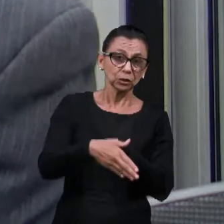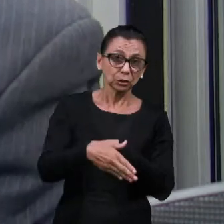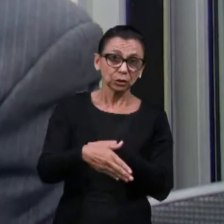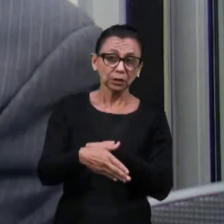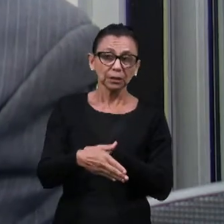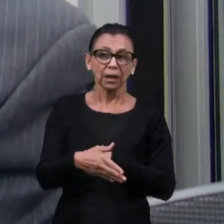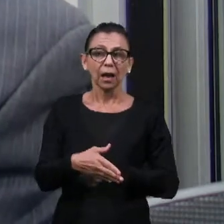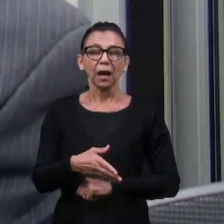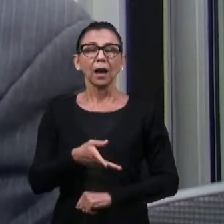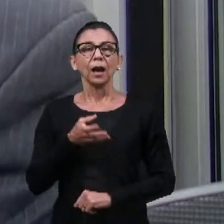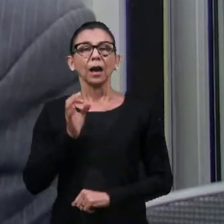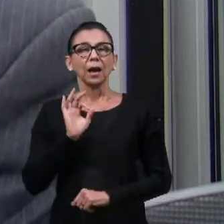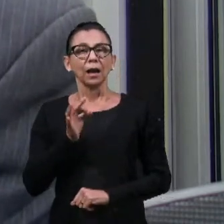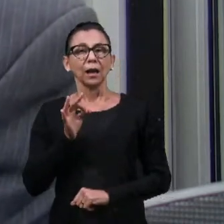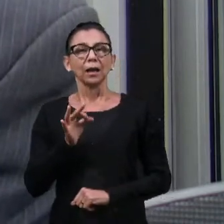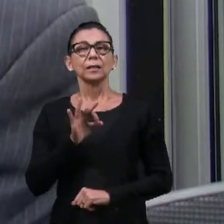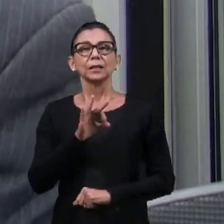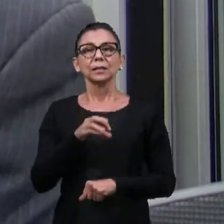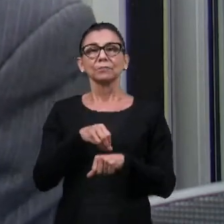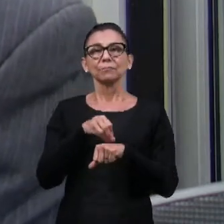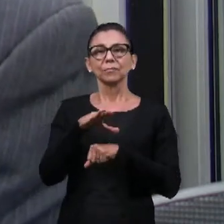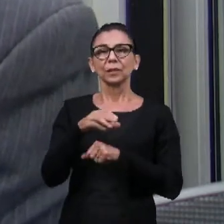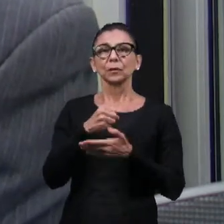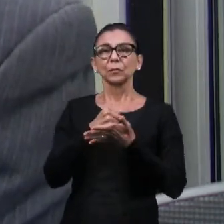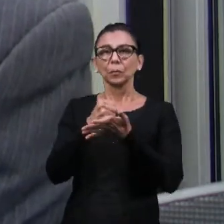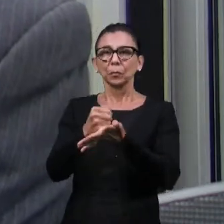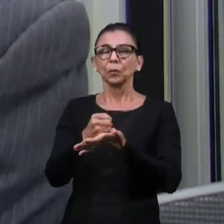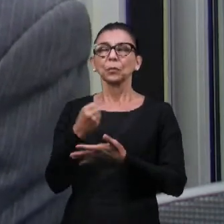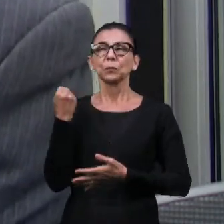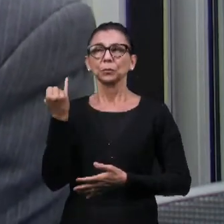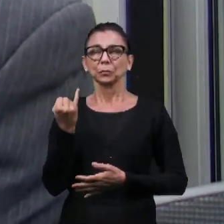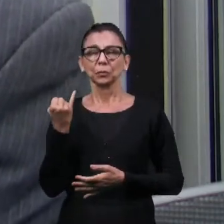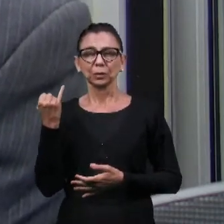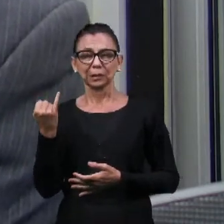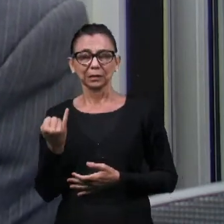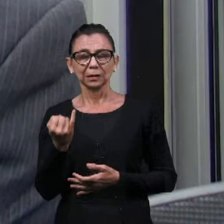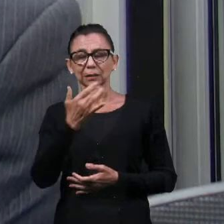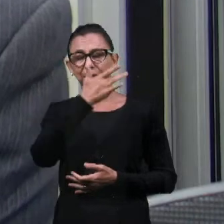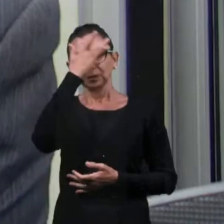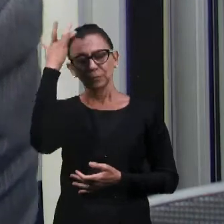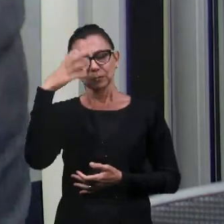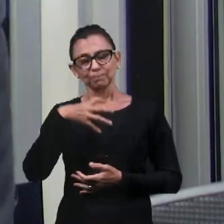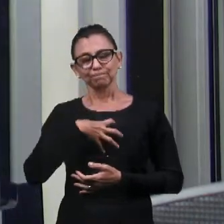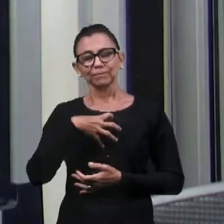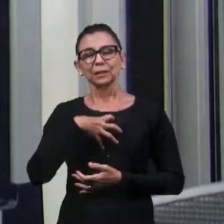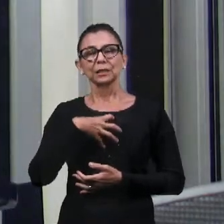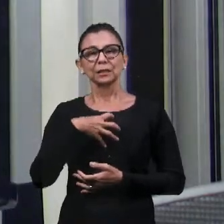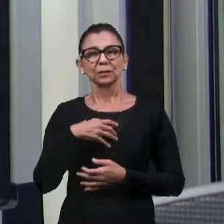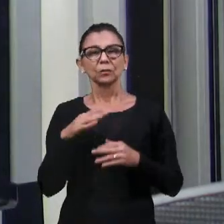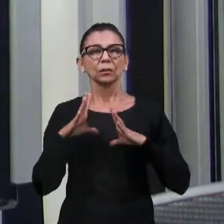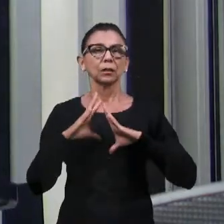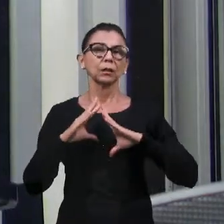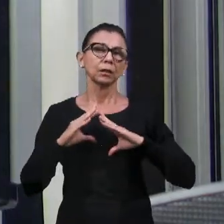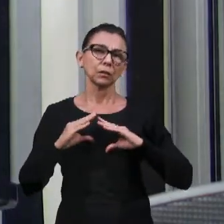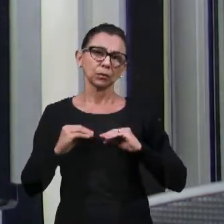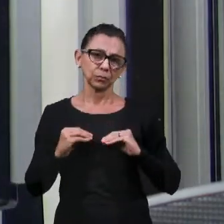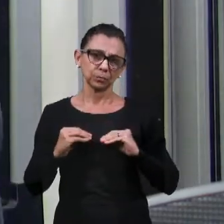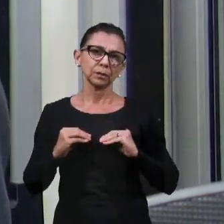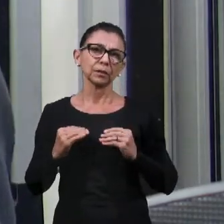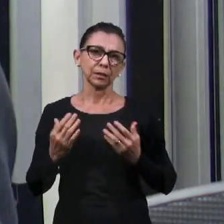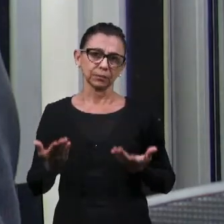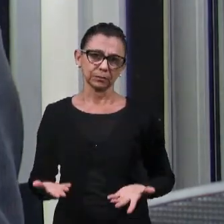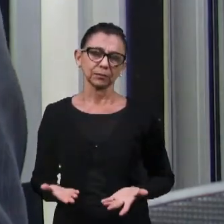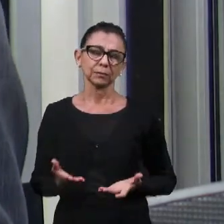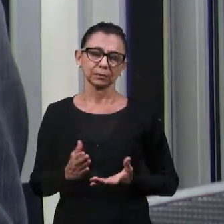ouviu e entendeu aquela mensagem, o dom entregue. Então isso requeriu muito